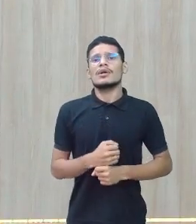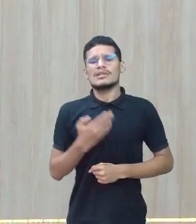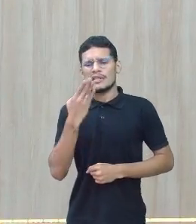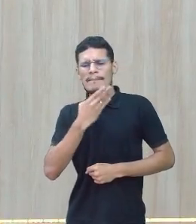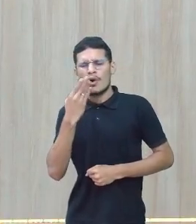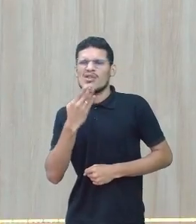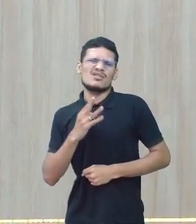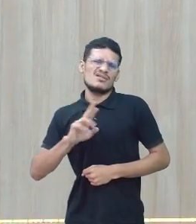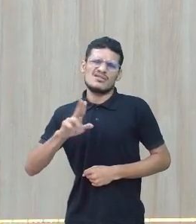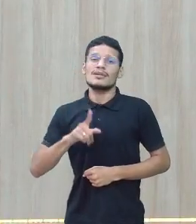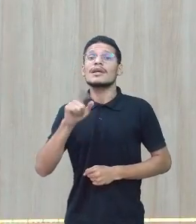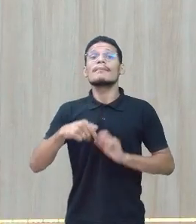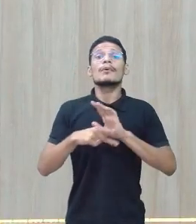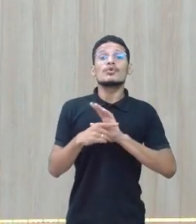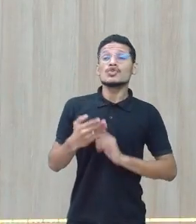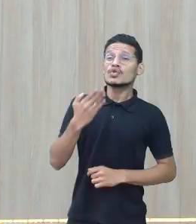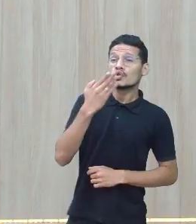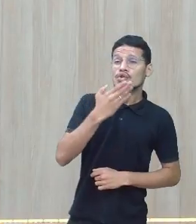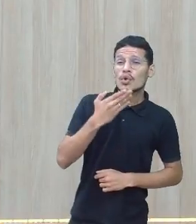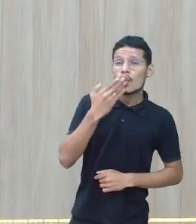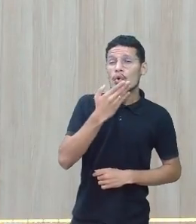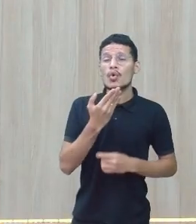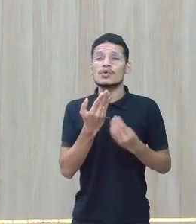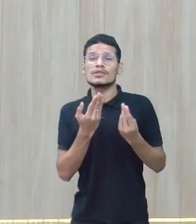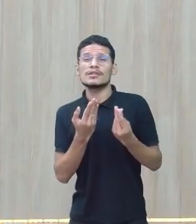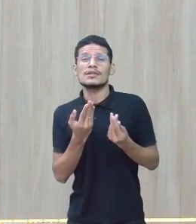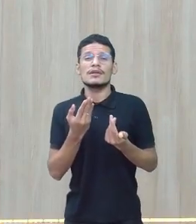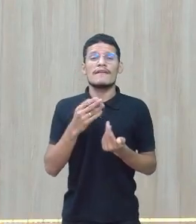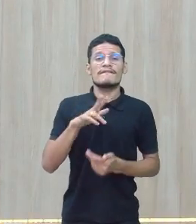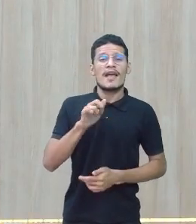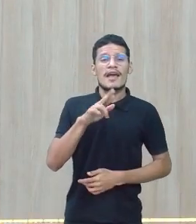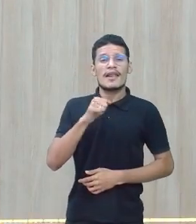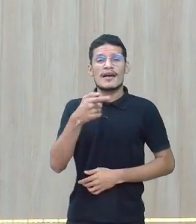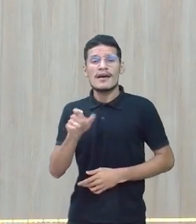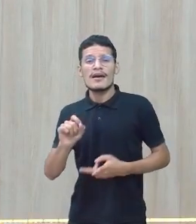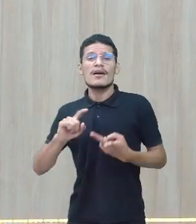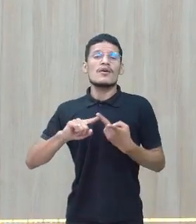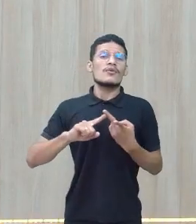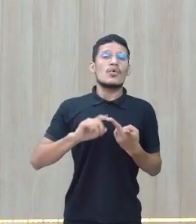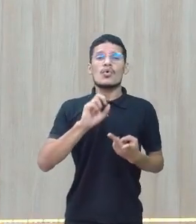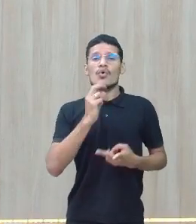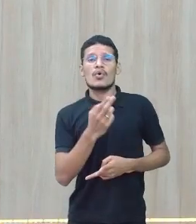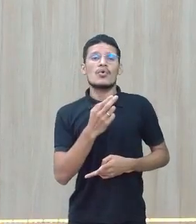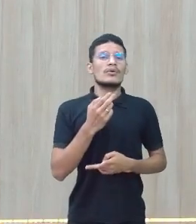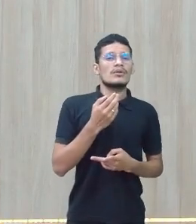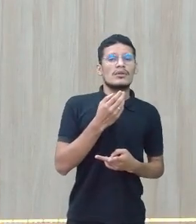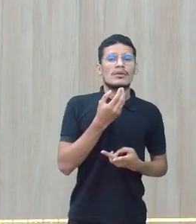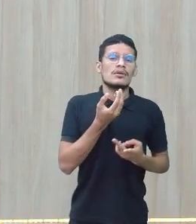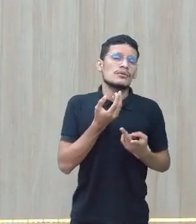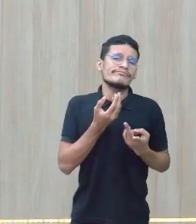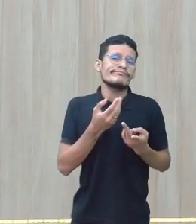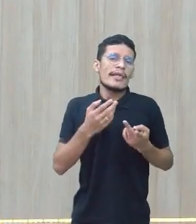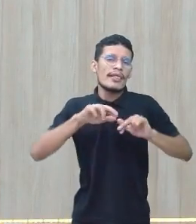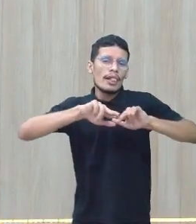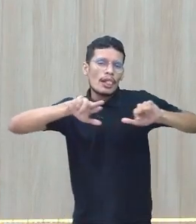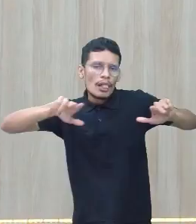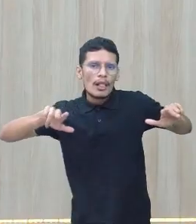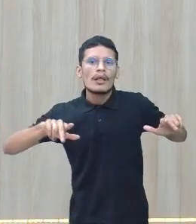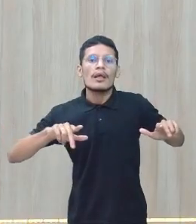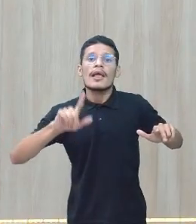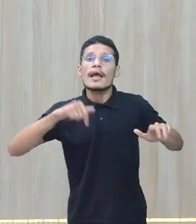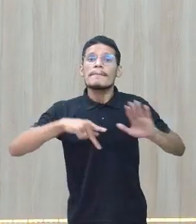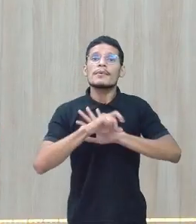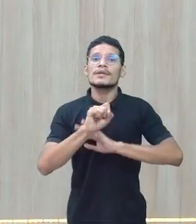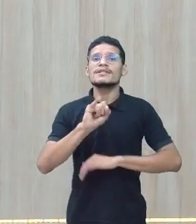o doce do verão, ou o amargo do inverno, quando eu estou triste, então eu estou trazendo elementos sinestésicos a